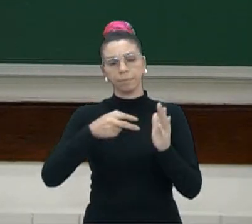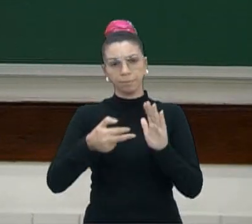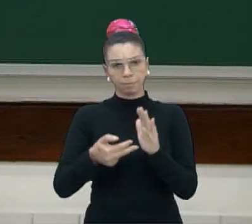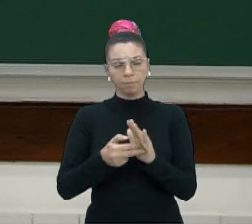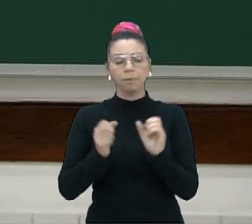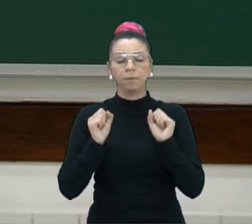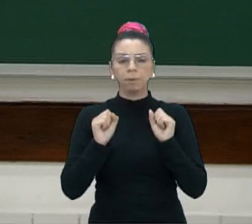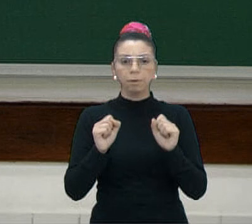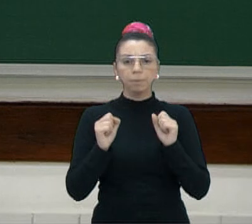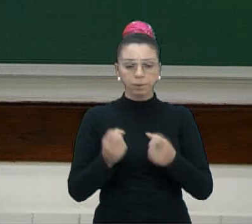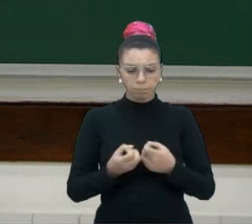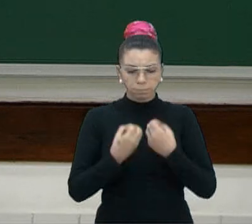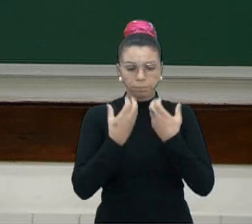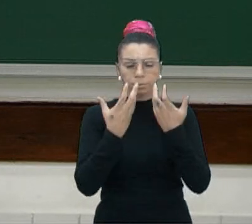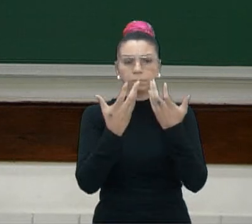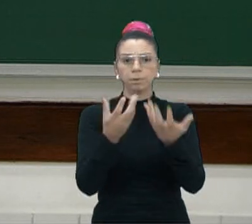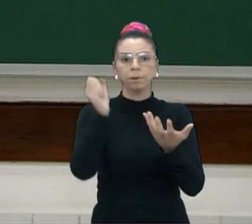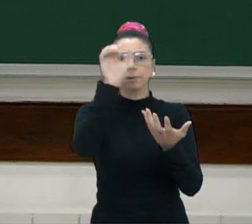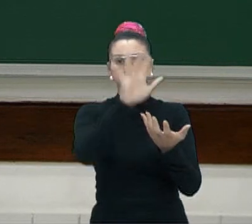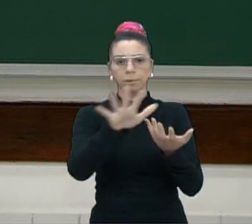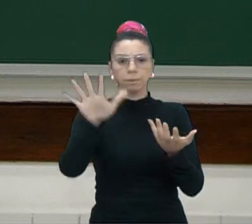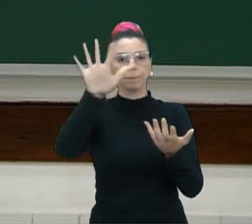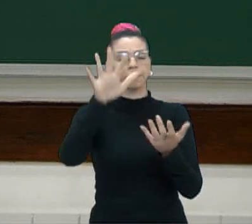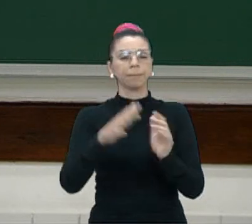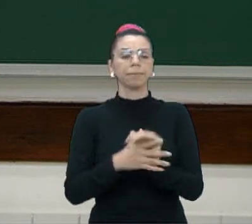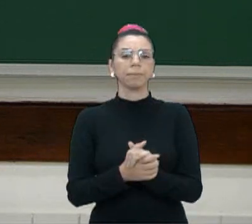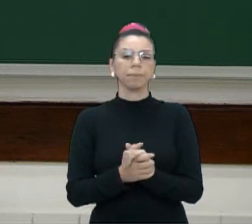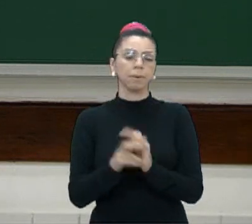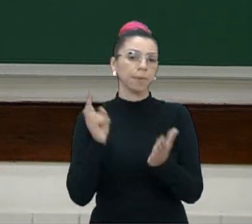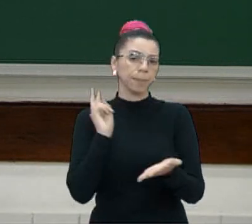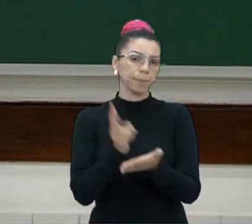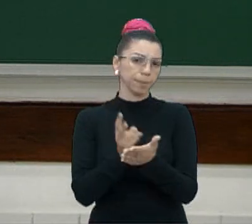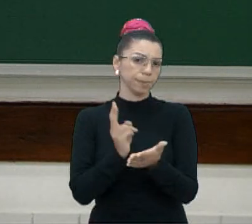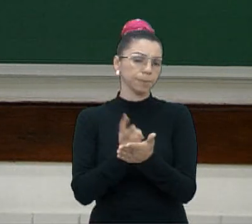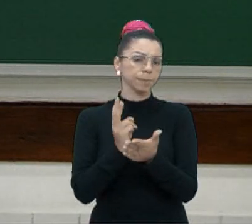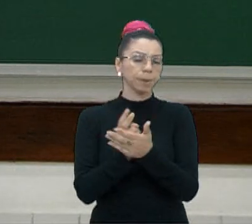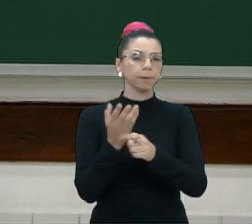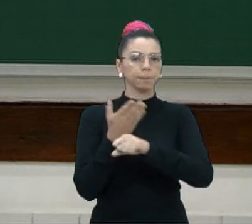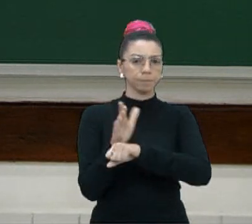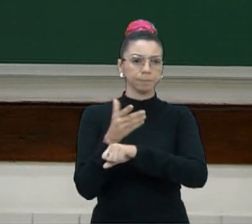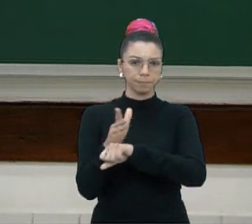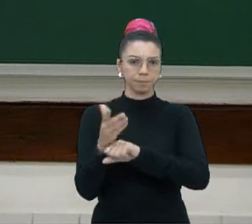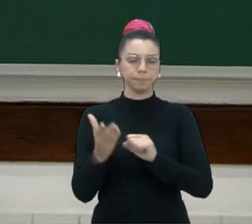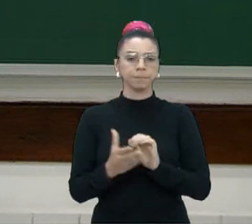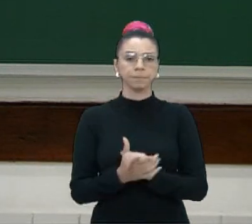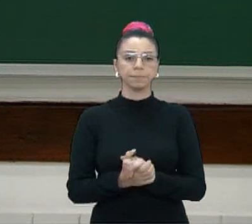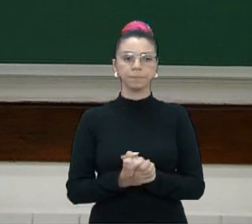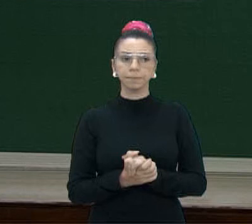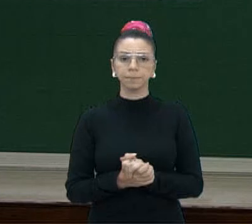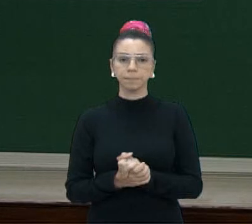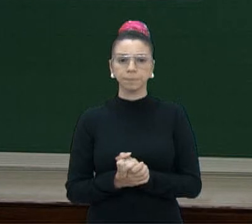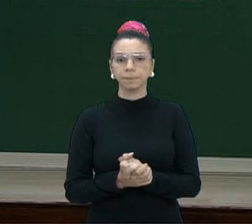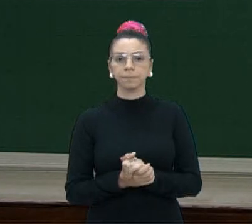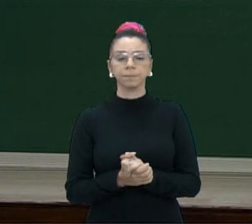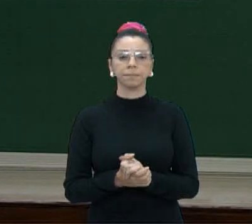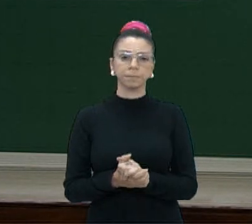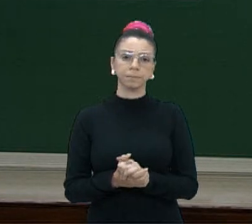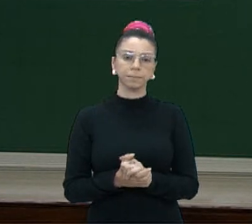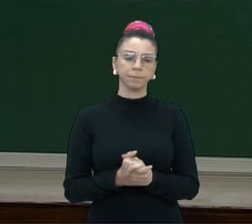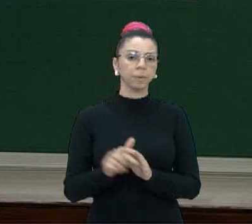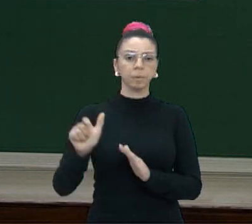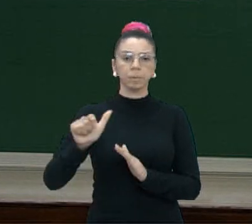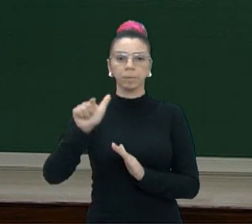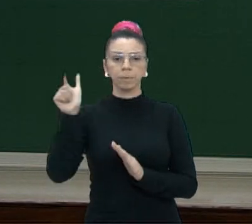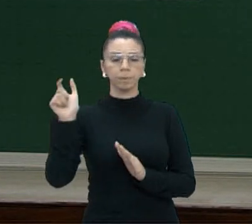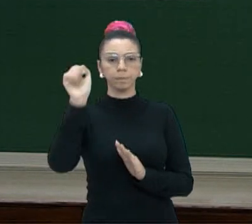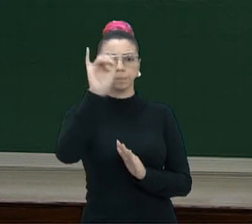trazidas para a mesma imagem. E nós vamos continuar com a mesma ideia de exercício. Tenho aqui mais uma